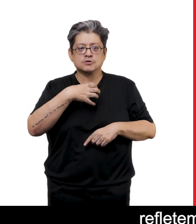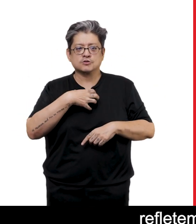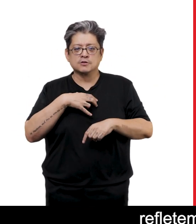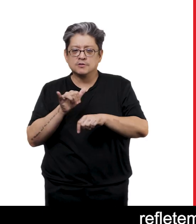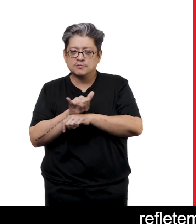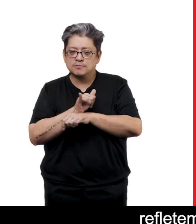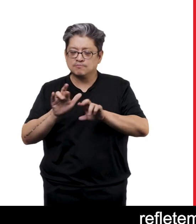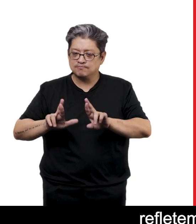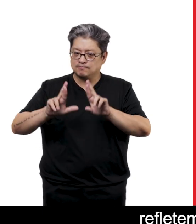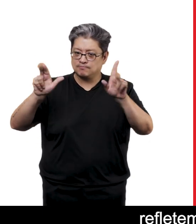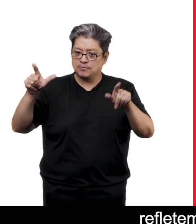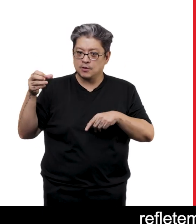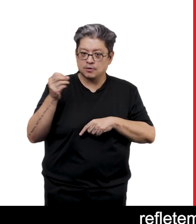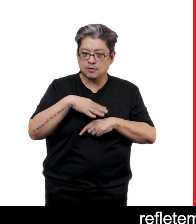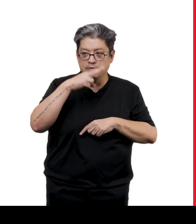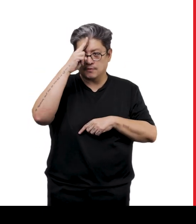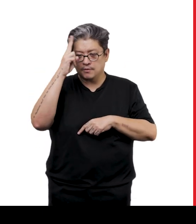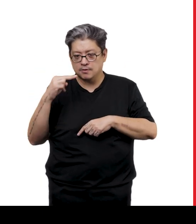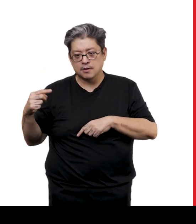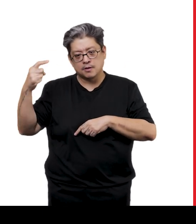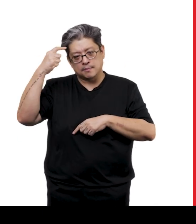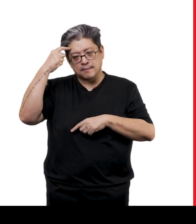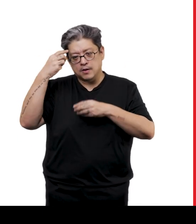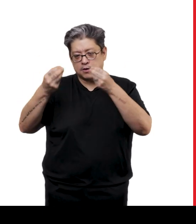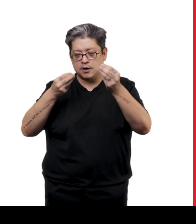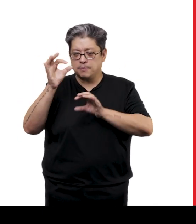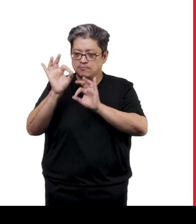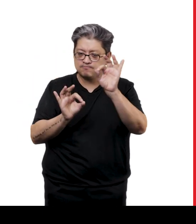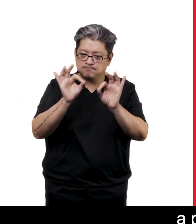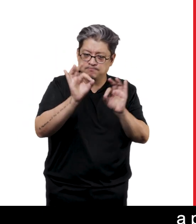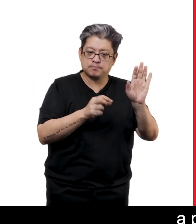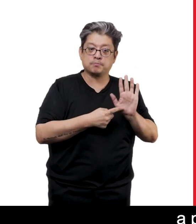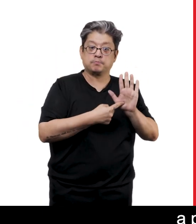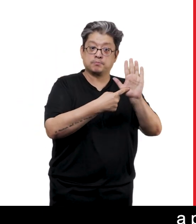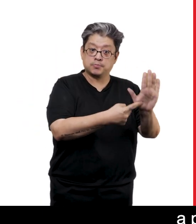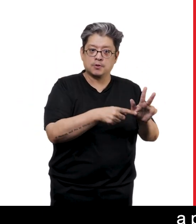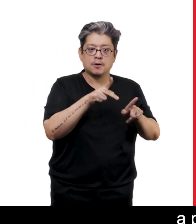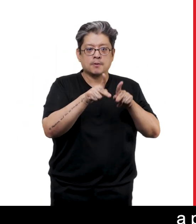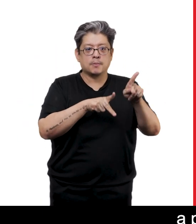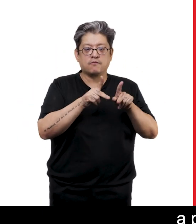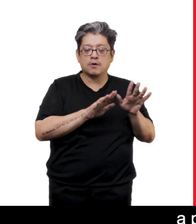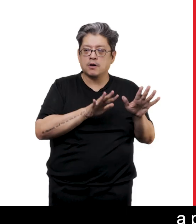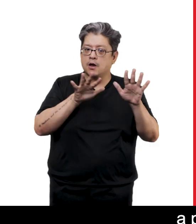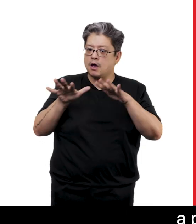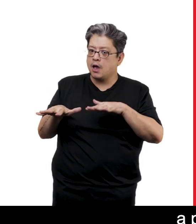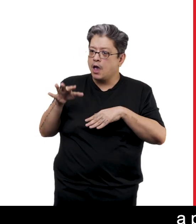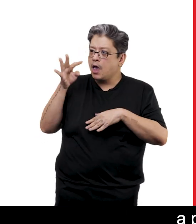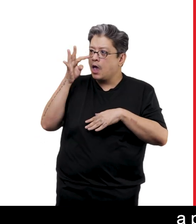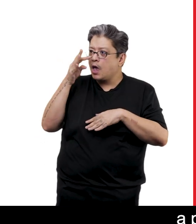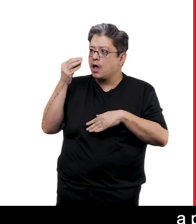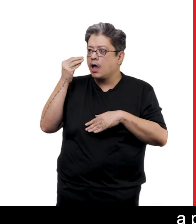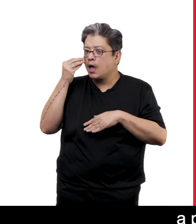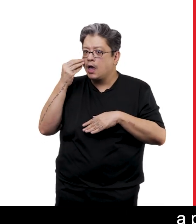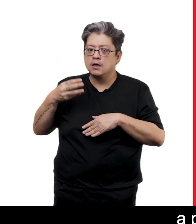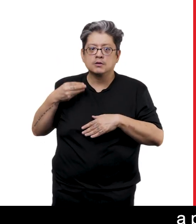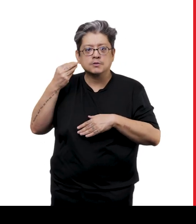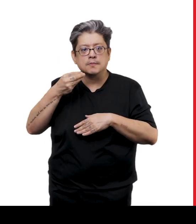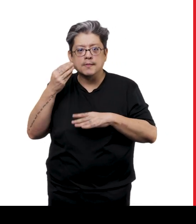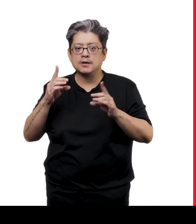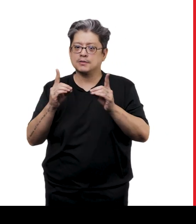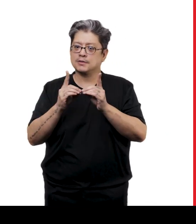apresentação idealizada por Lina Bobardi e transmitem ao público a proposta experimental e didática do recente